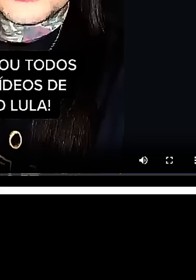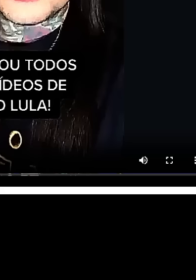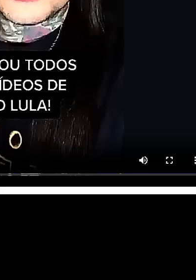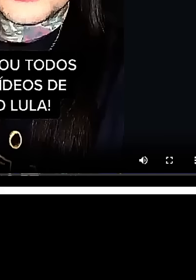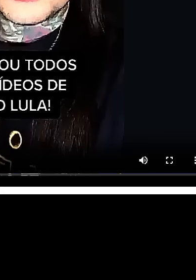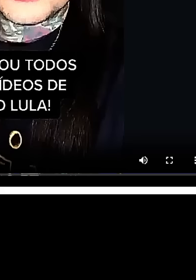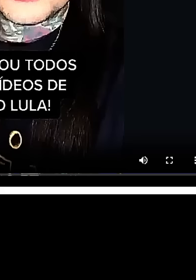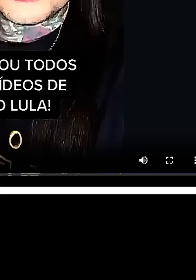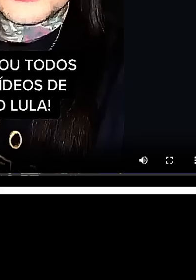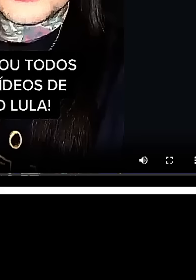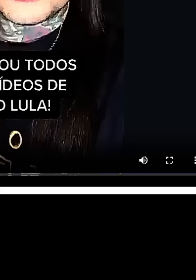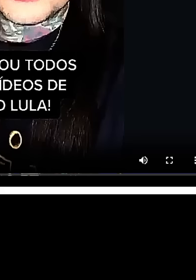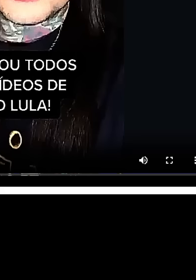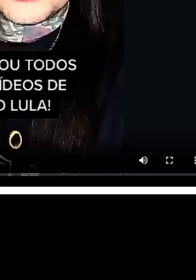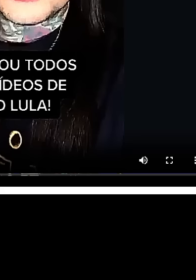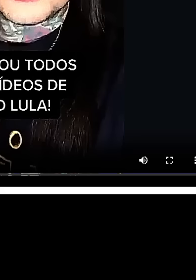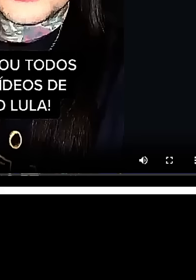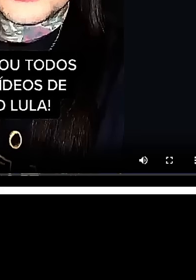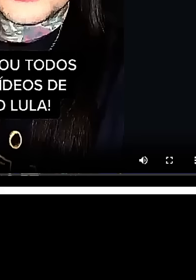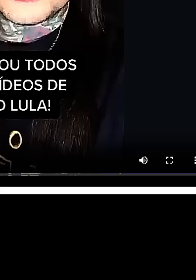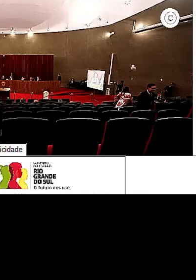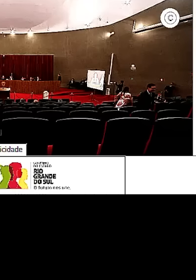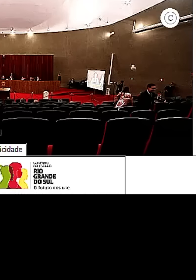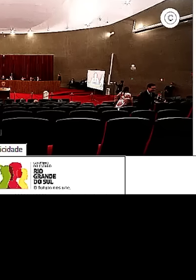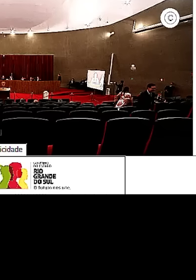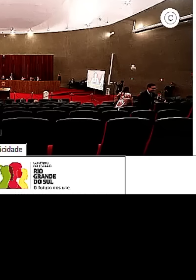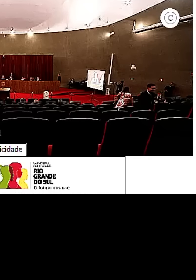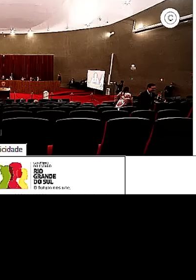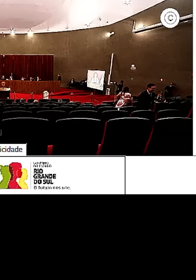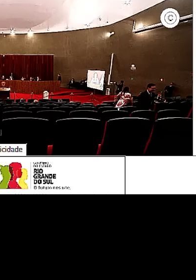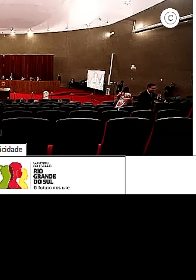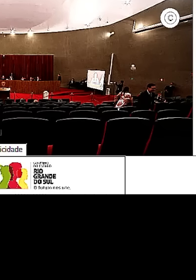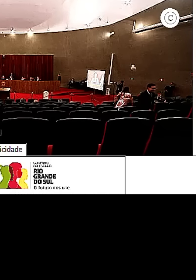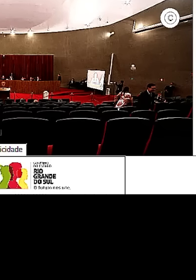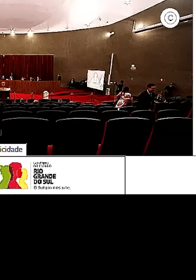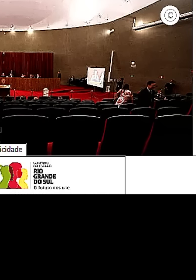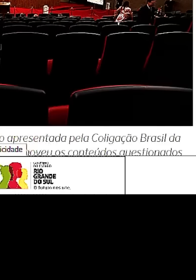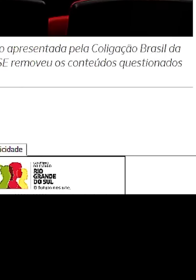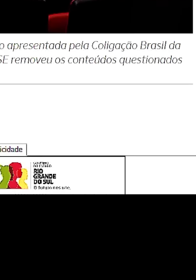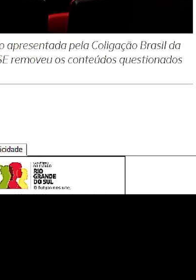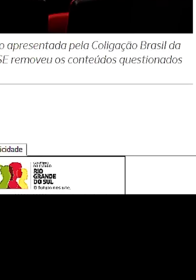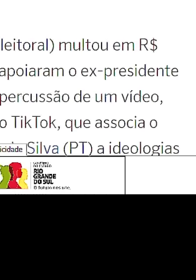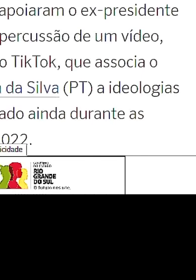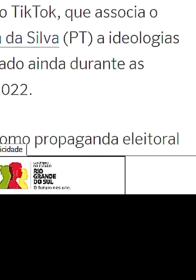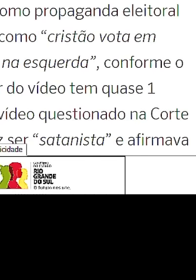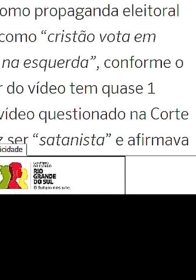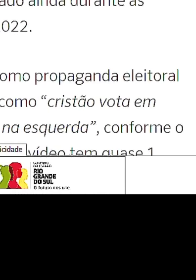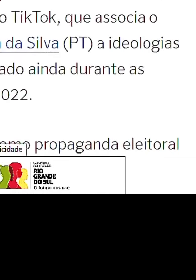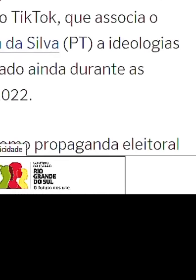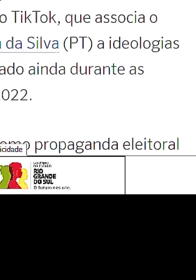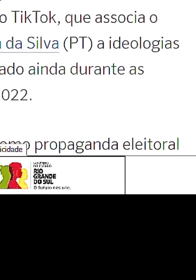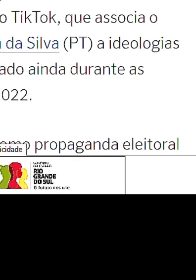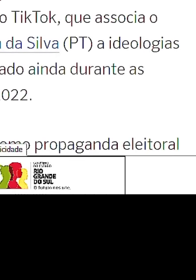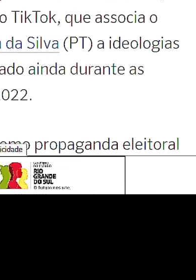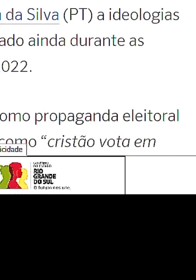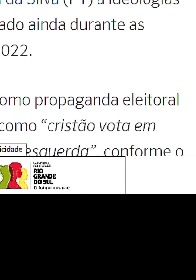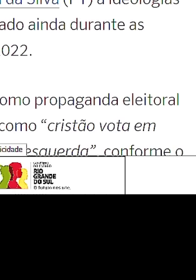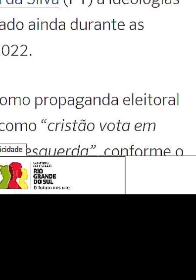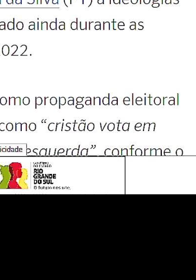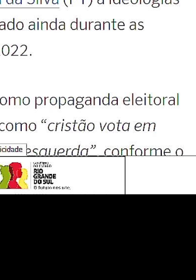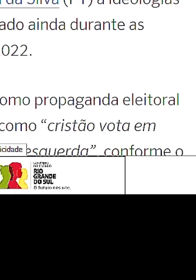enrolações eu vou mostrar para você o vídeo já tá aí a história só peço para que você se inscreva Compartilhe o vídeo nas suas redes sociais